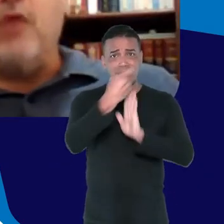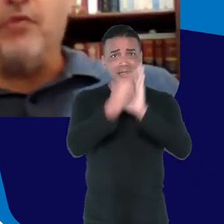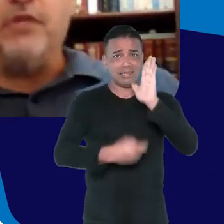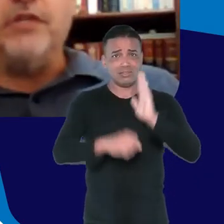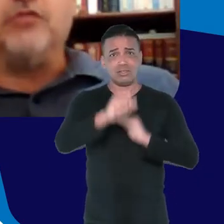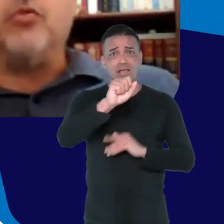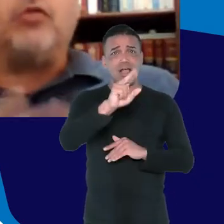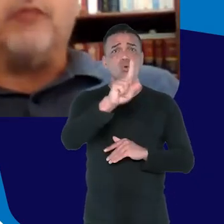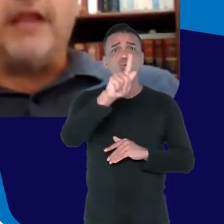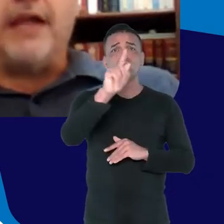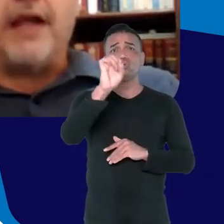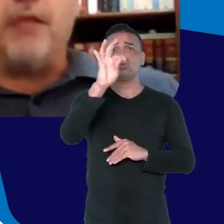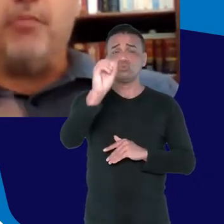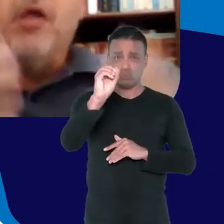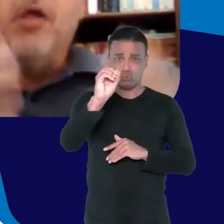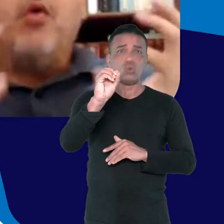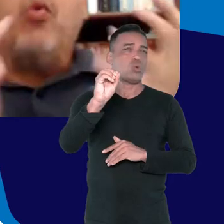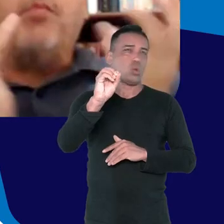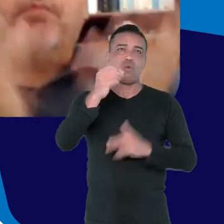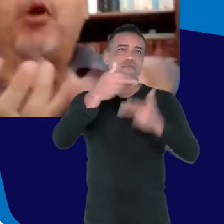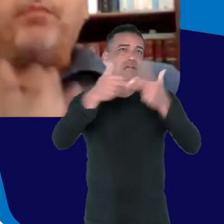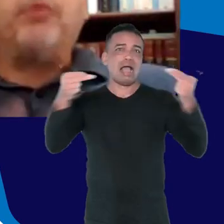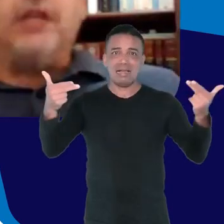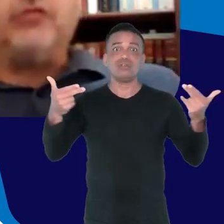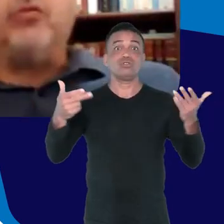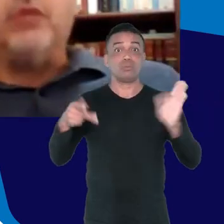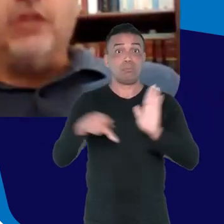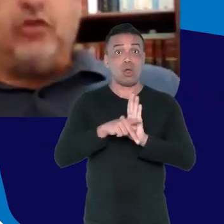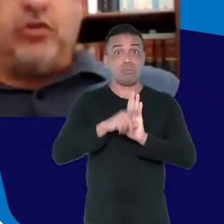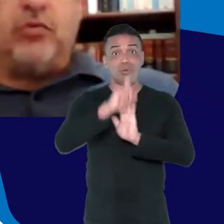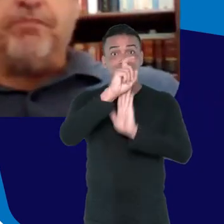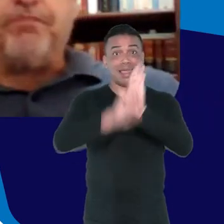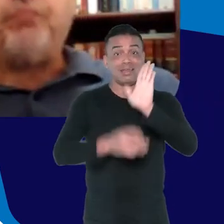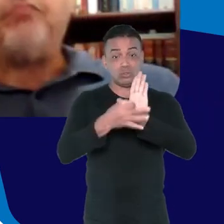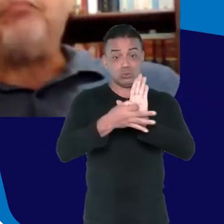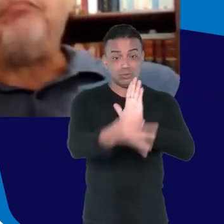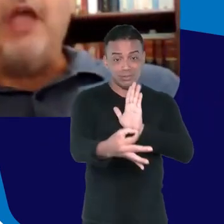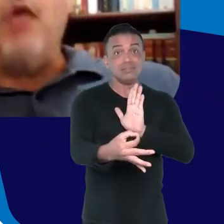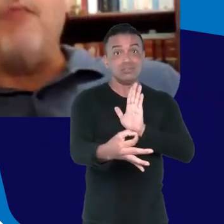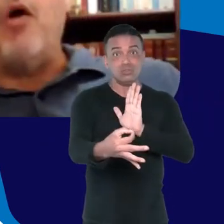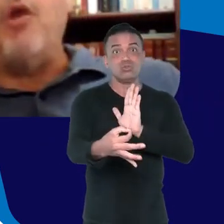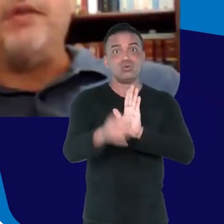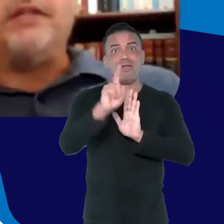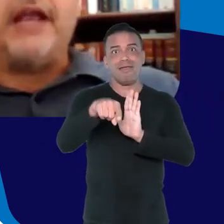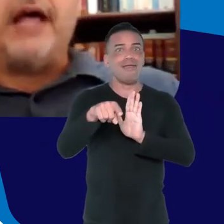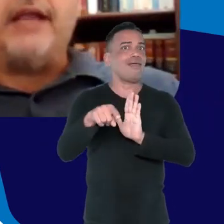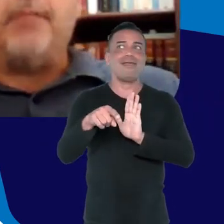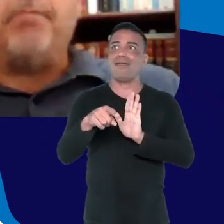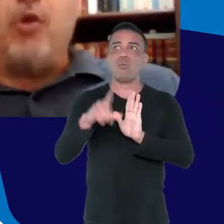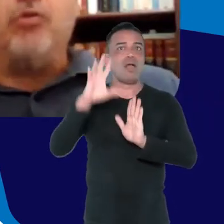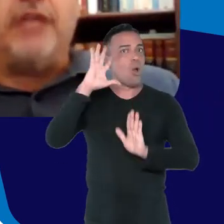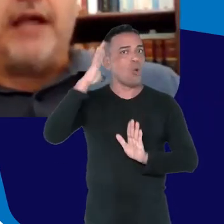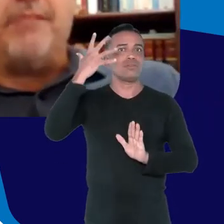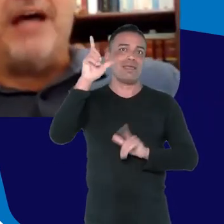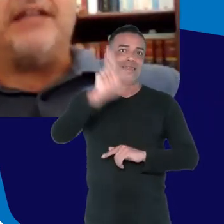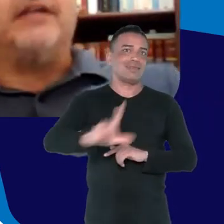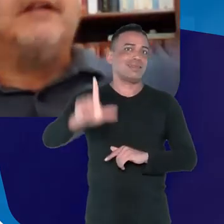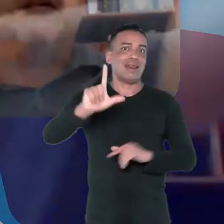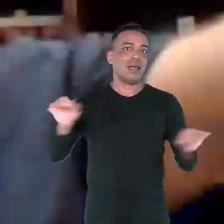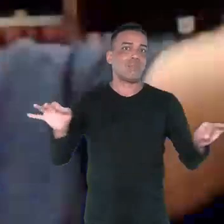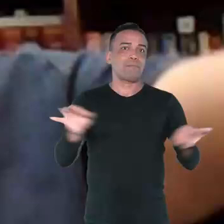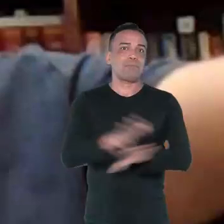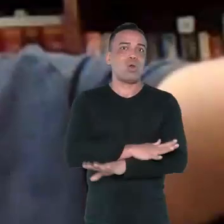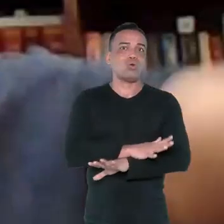Meyer, do Álvaro Lins, do Otto Maria Carpo, o próprio texto crítico é uma obra literária pronta e